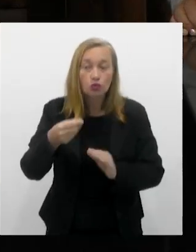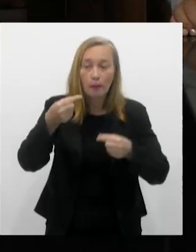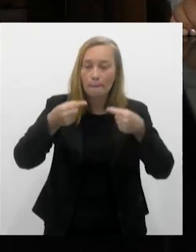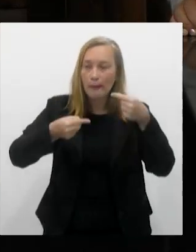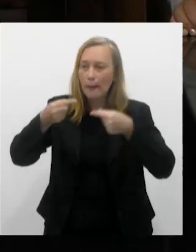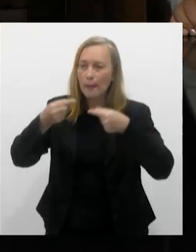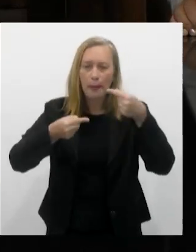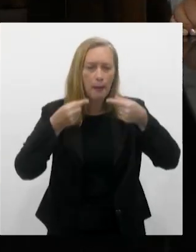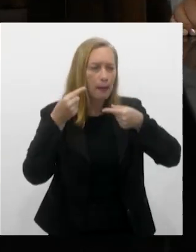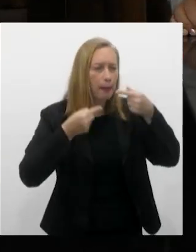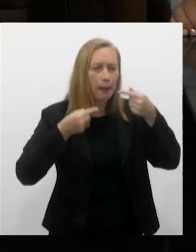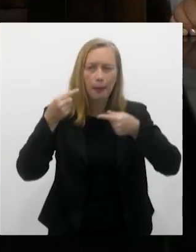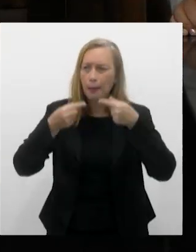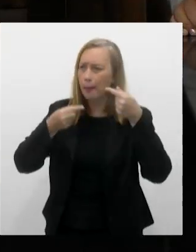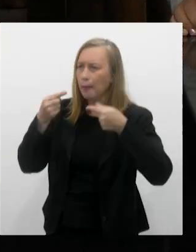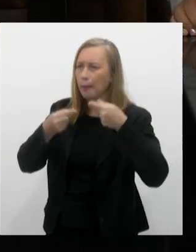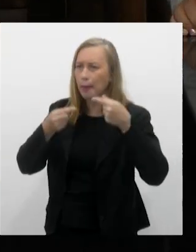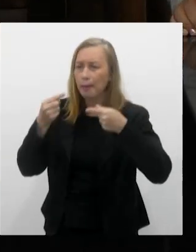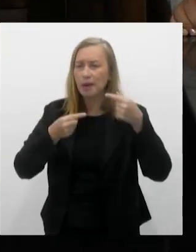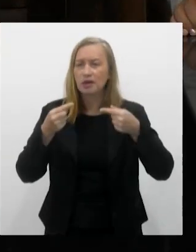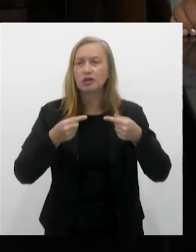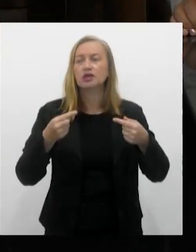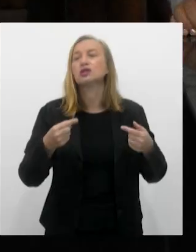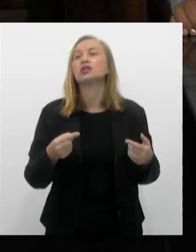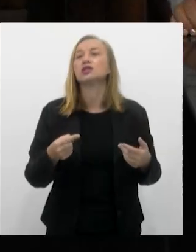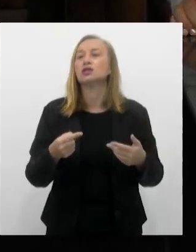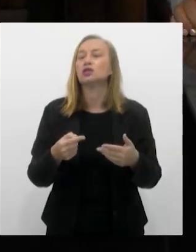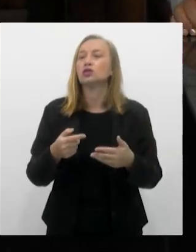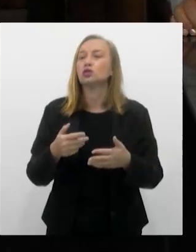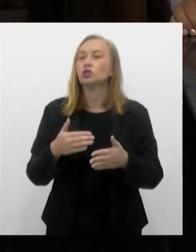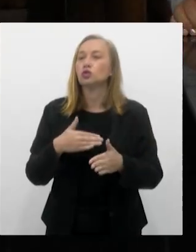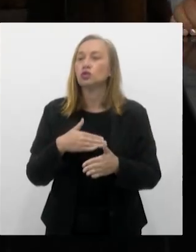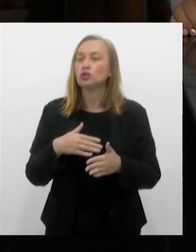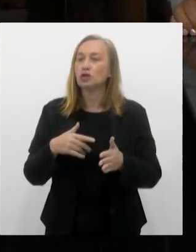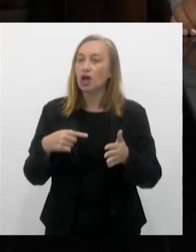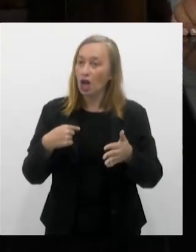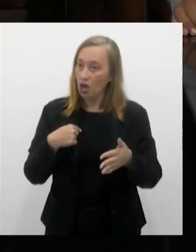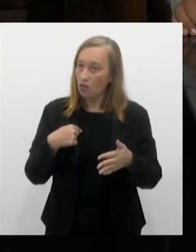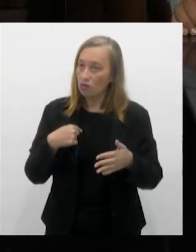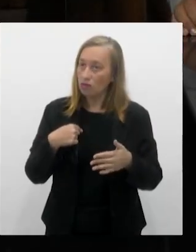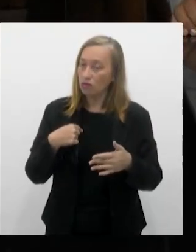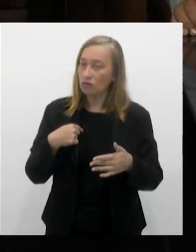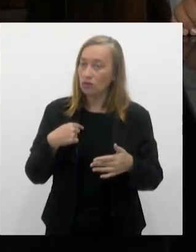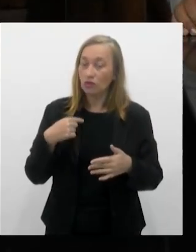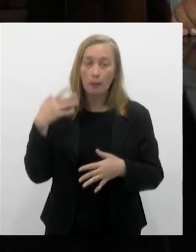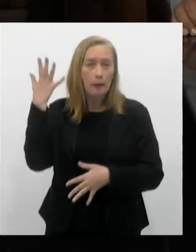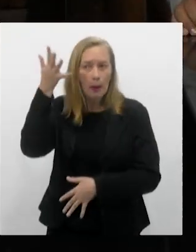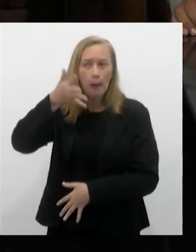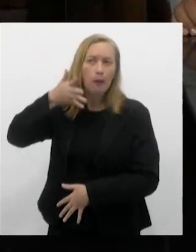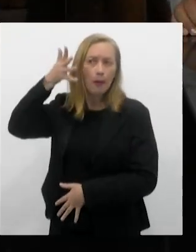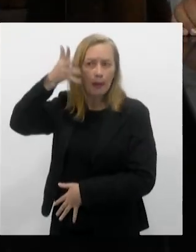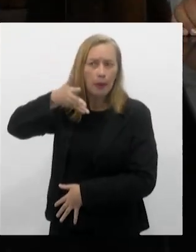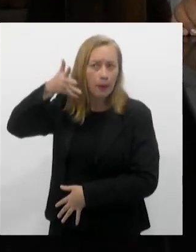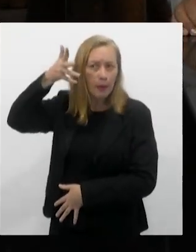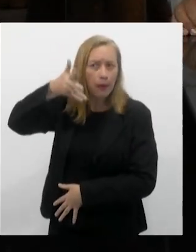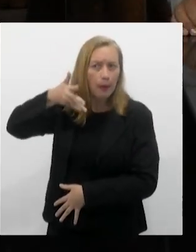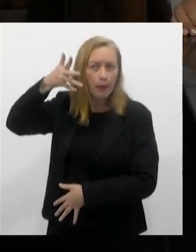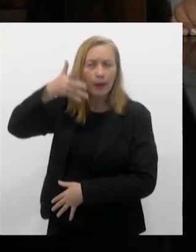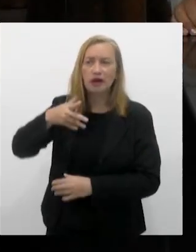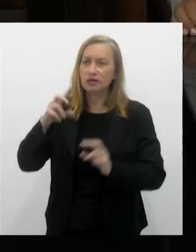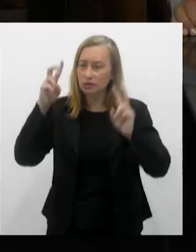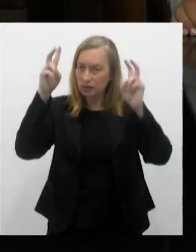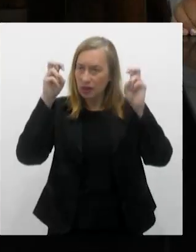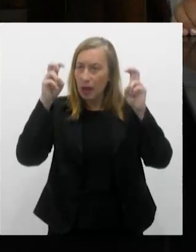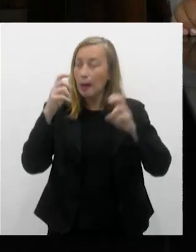debatido. Fiz diversos pronunciamentos aqui no plenário e dizia assim: parece que isso